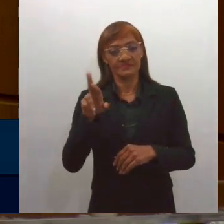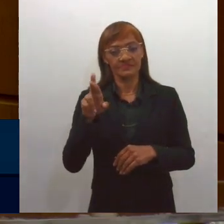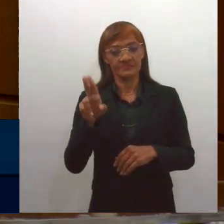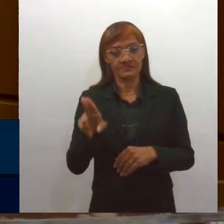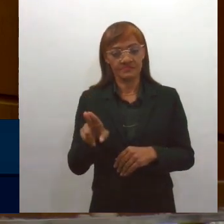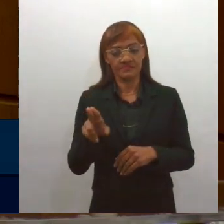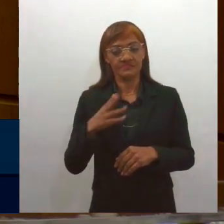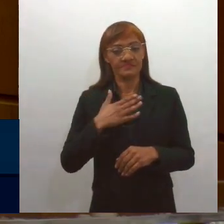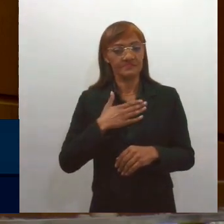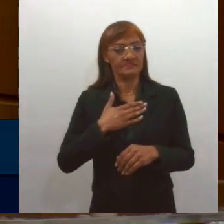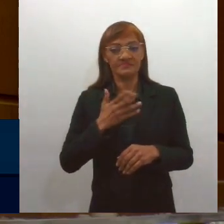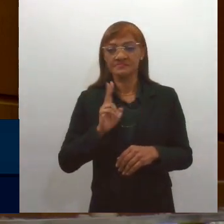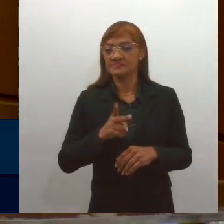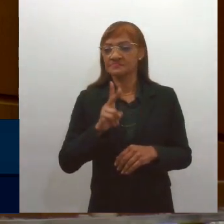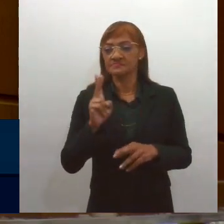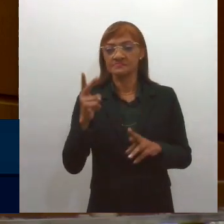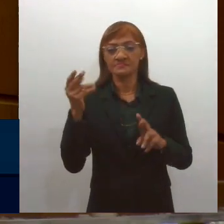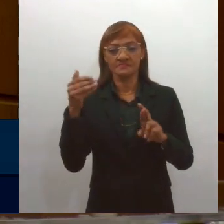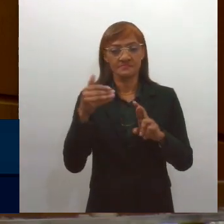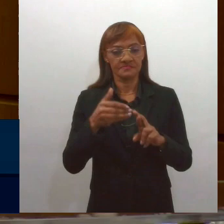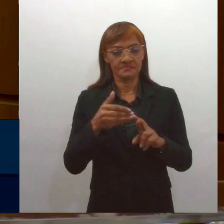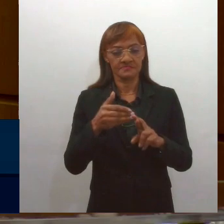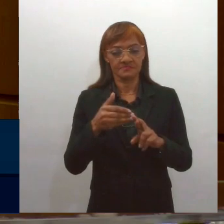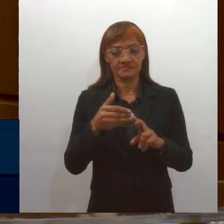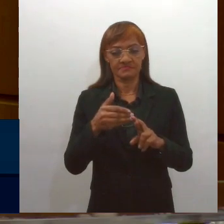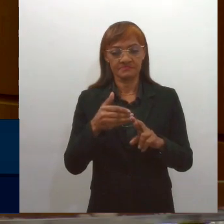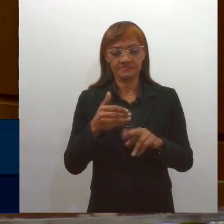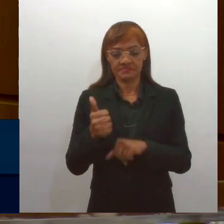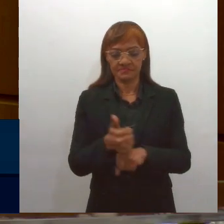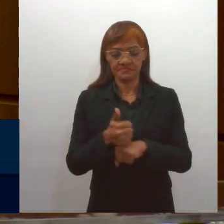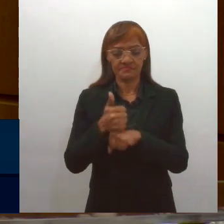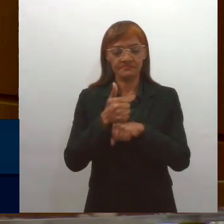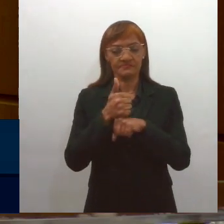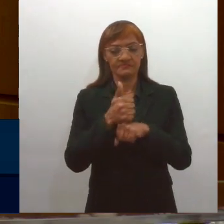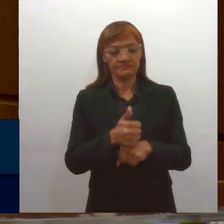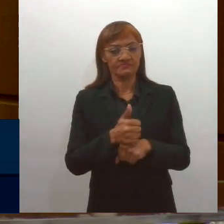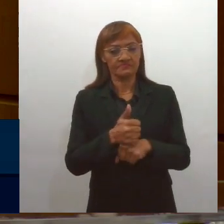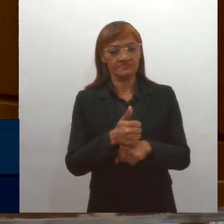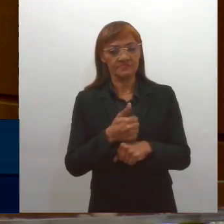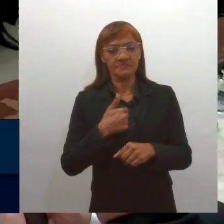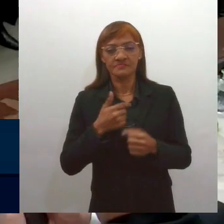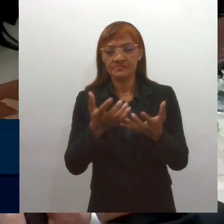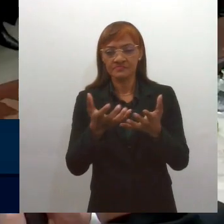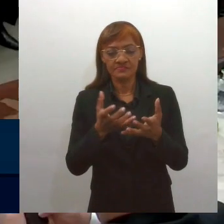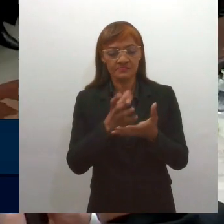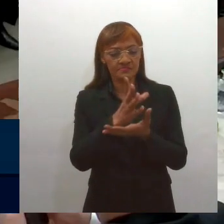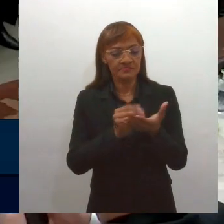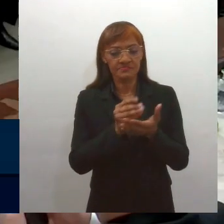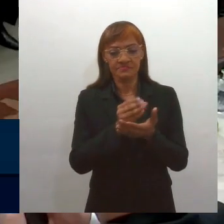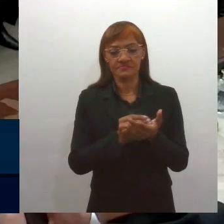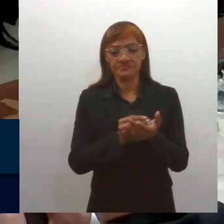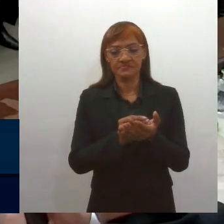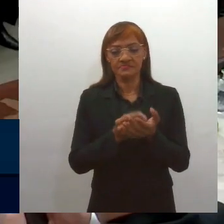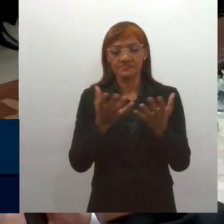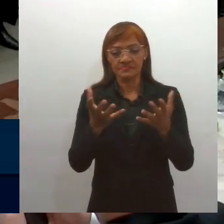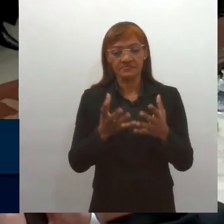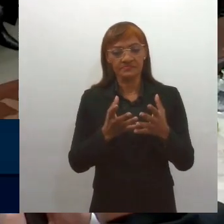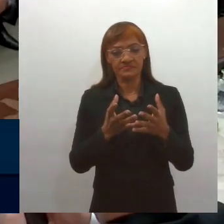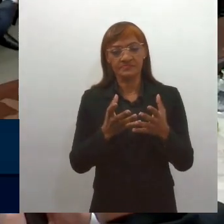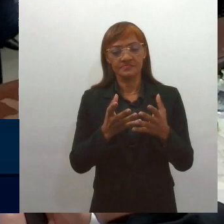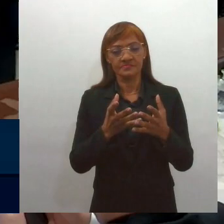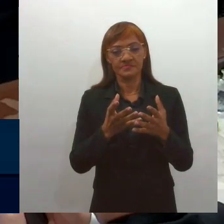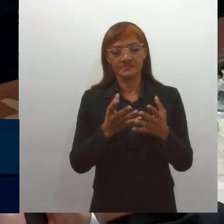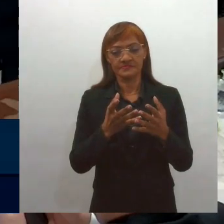que eu me inspirava, me espelhava, e que um dia eu dizia que gostaria de ser pelo